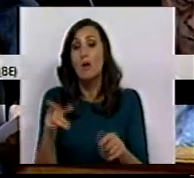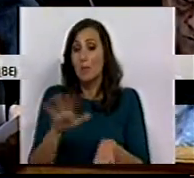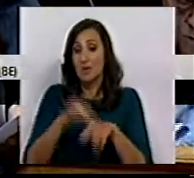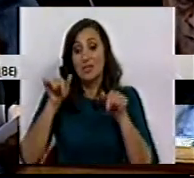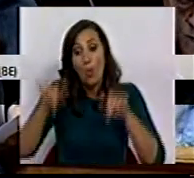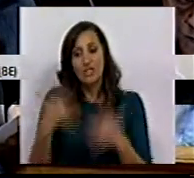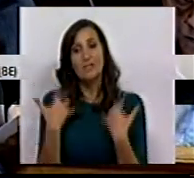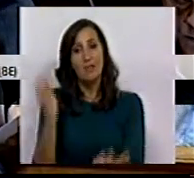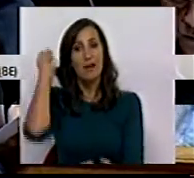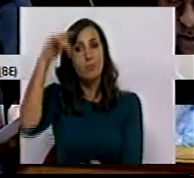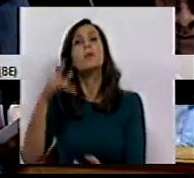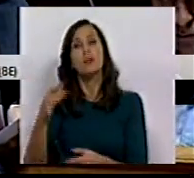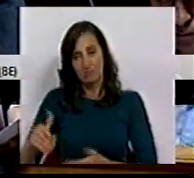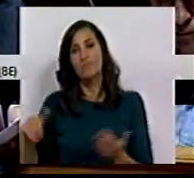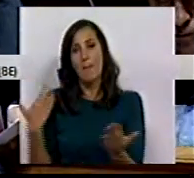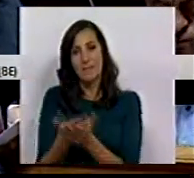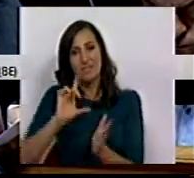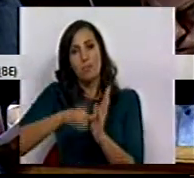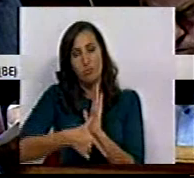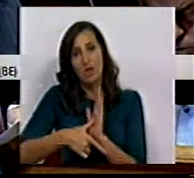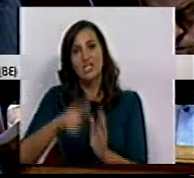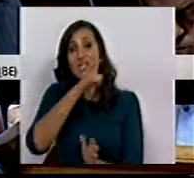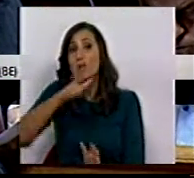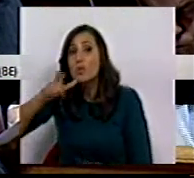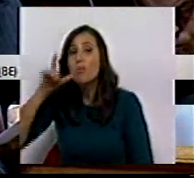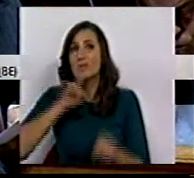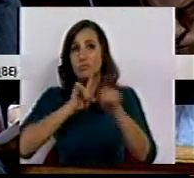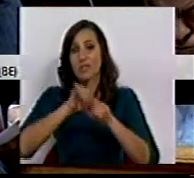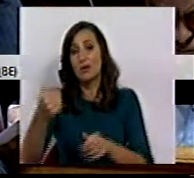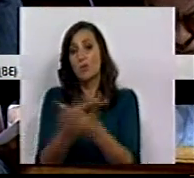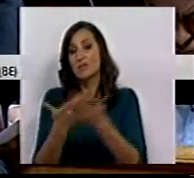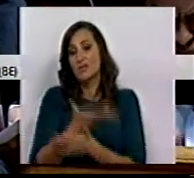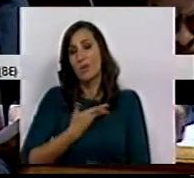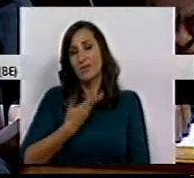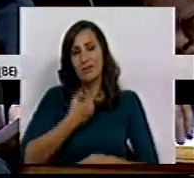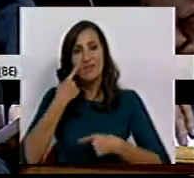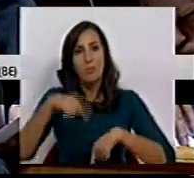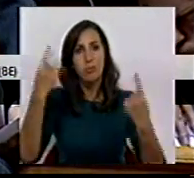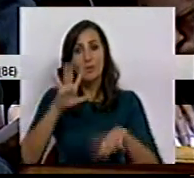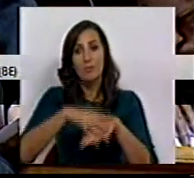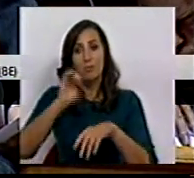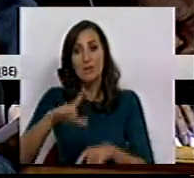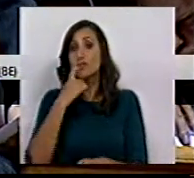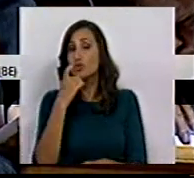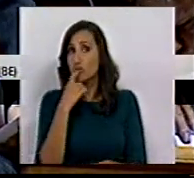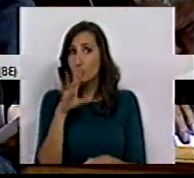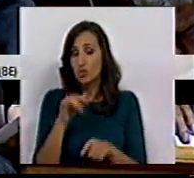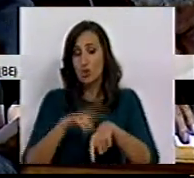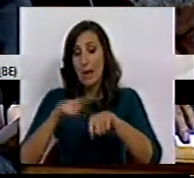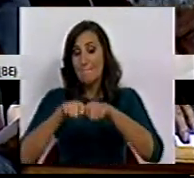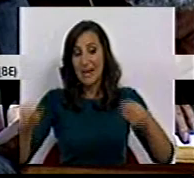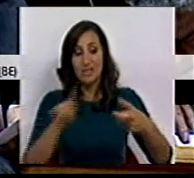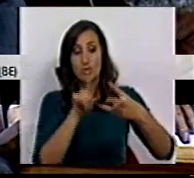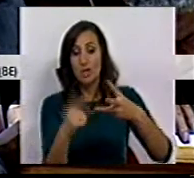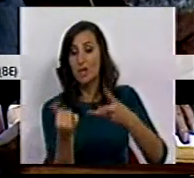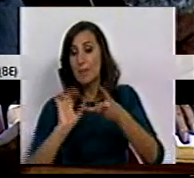Assembleia da República, novamente, uma proposta de compromisso político com a renegociação da dívida pública nos juros, prazos e